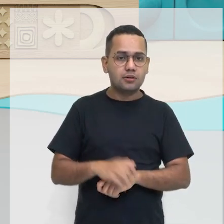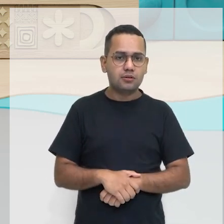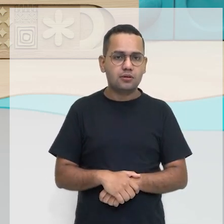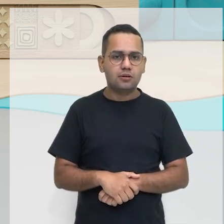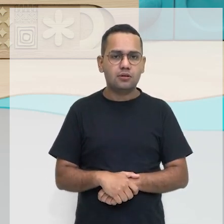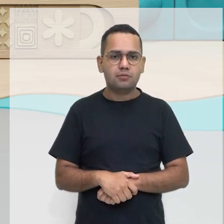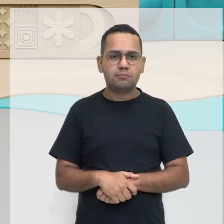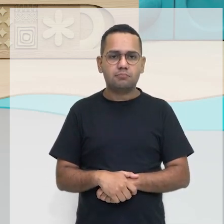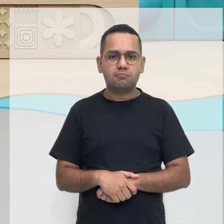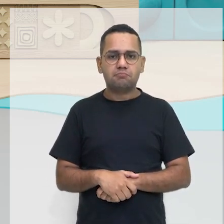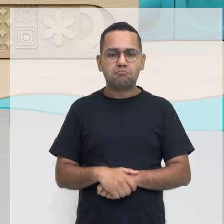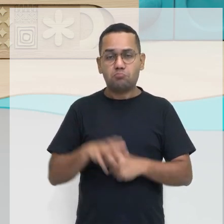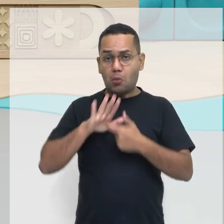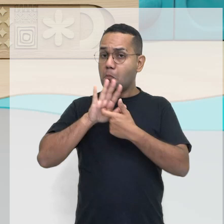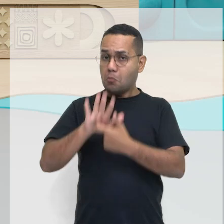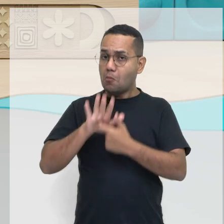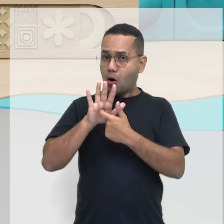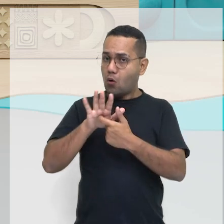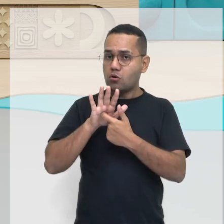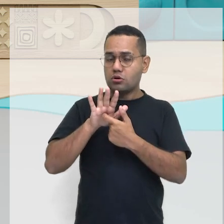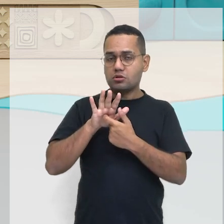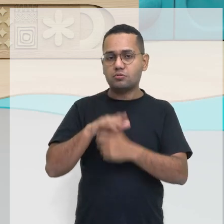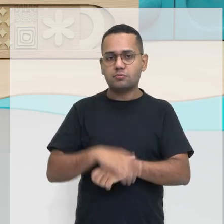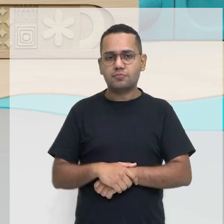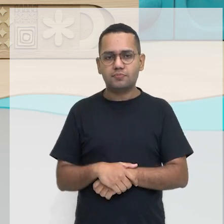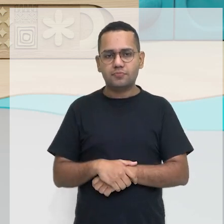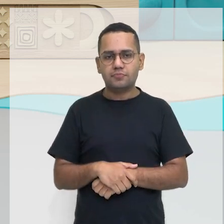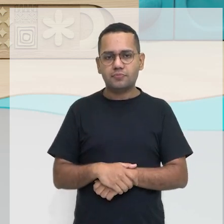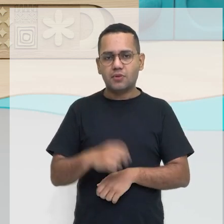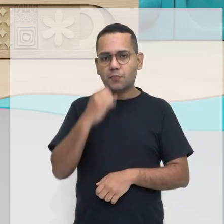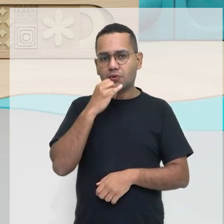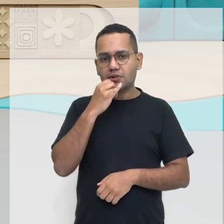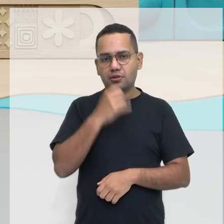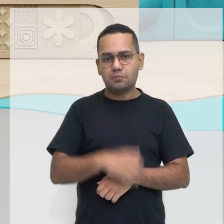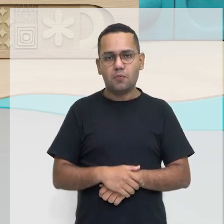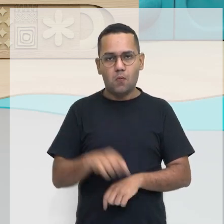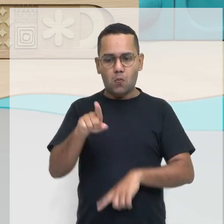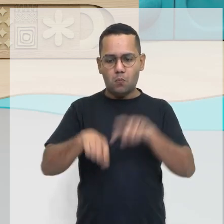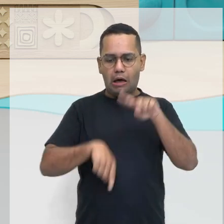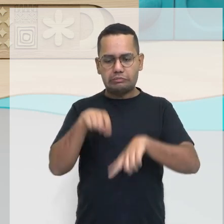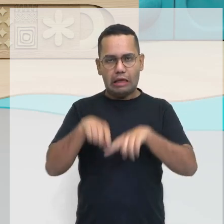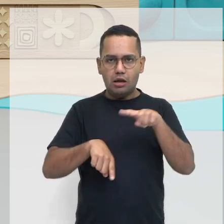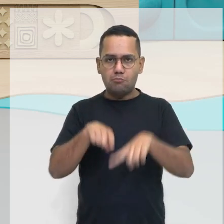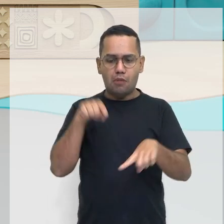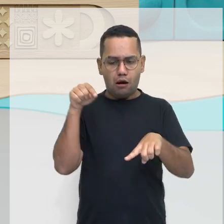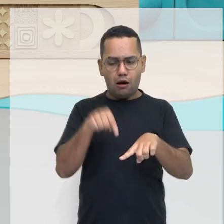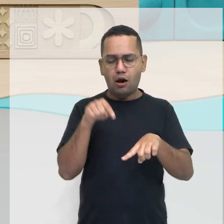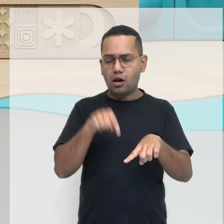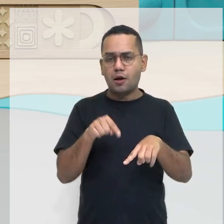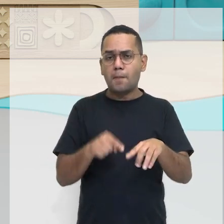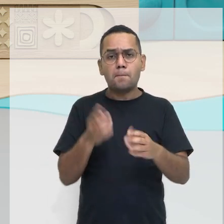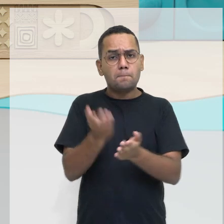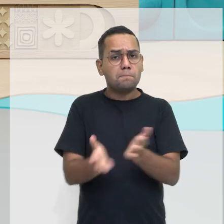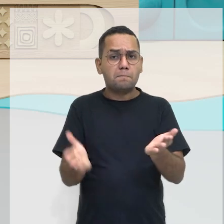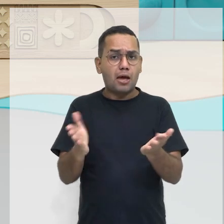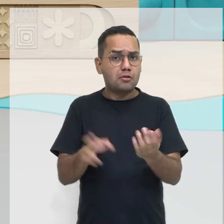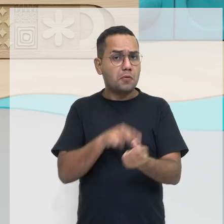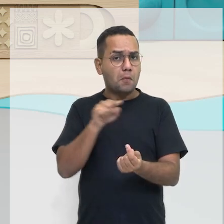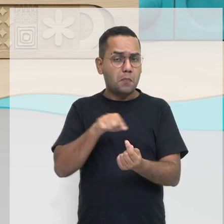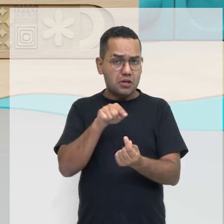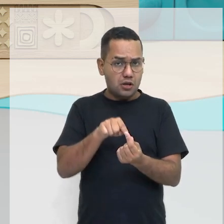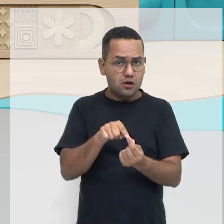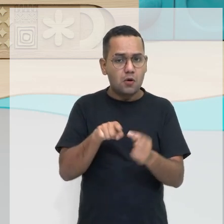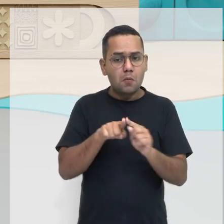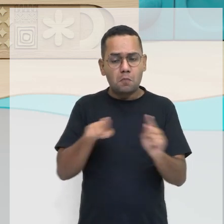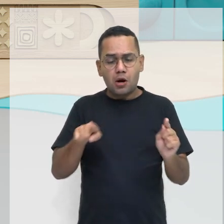arte conceitual. Quando o objeto perde a sua funcionalidade, ela se torna uma arte. E